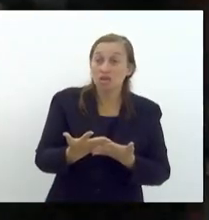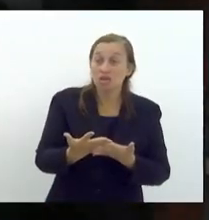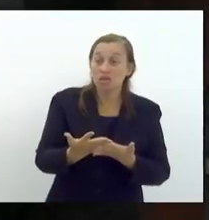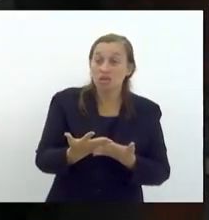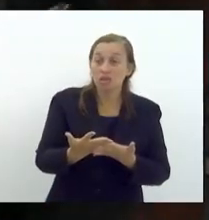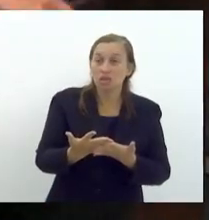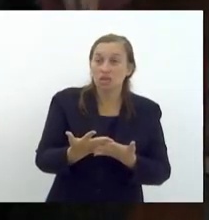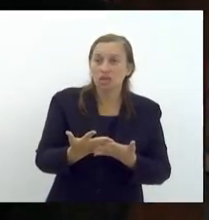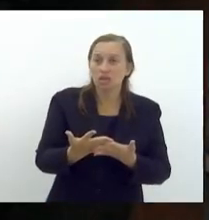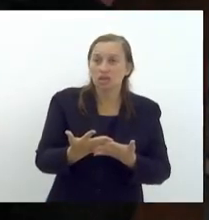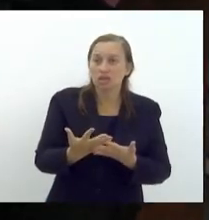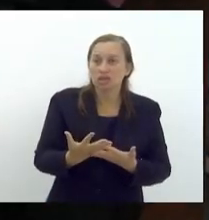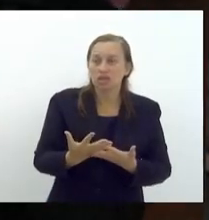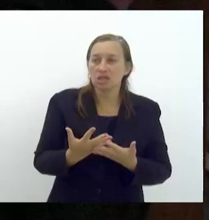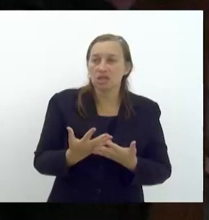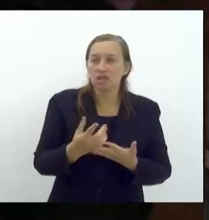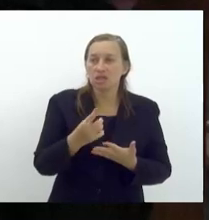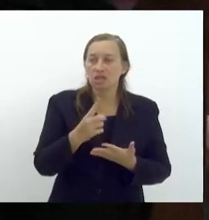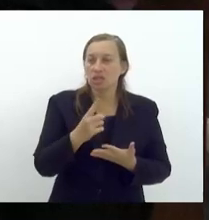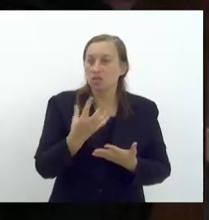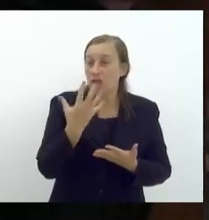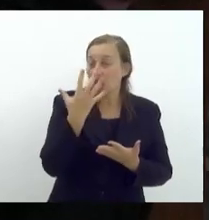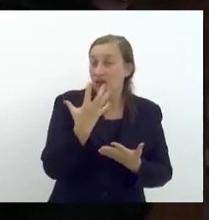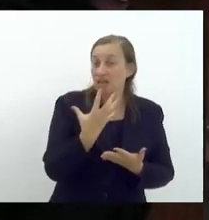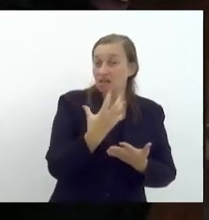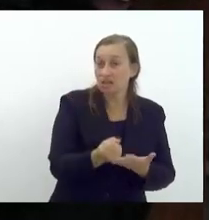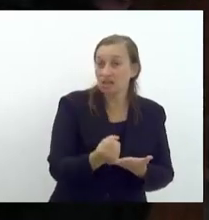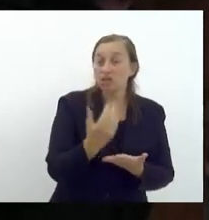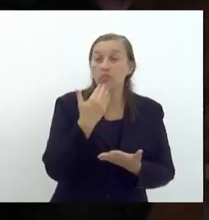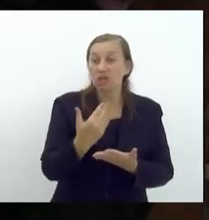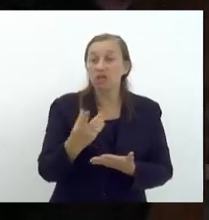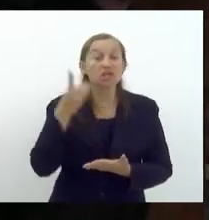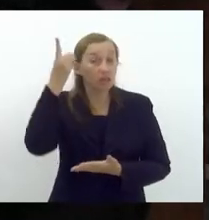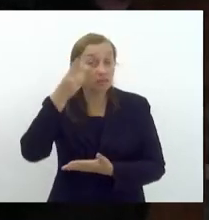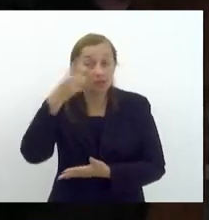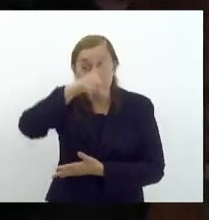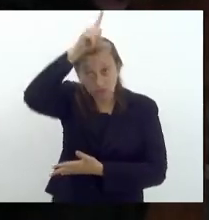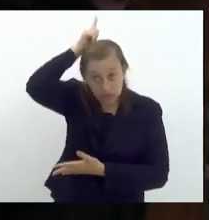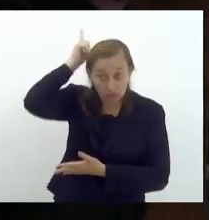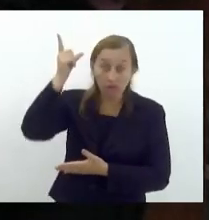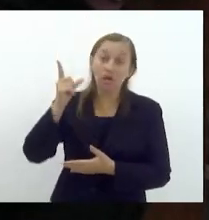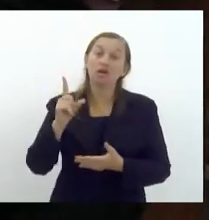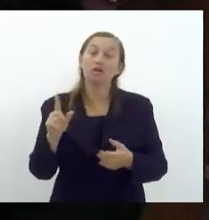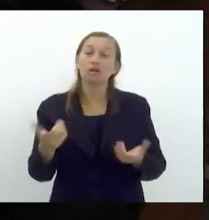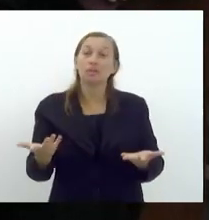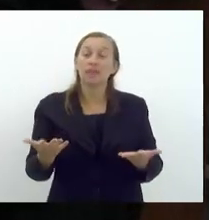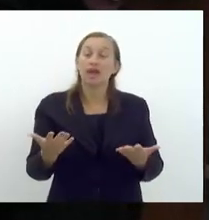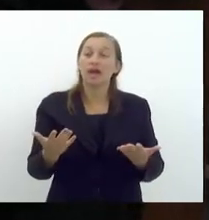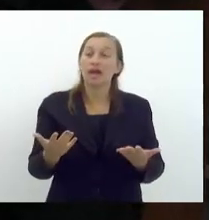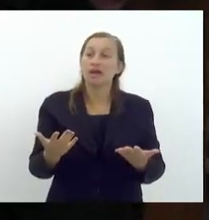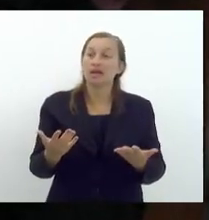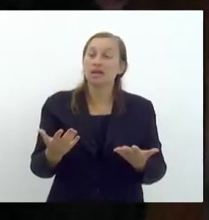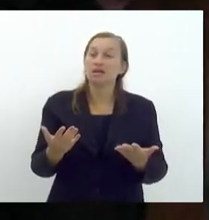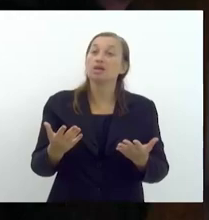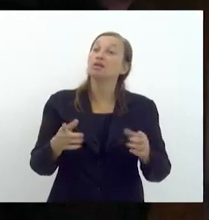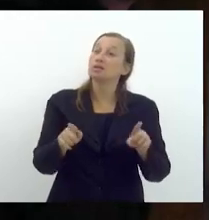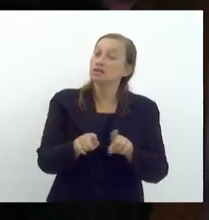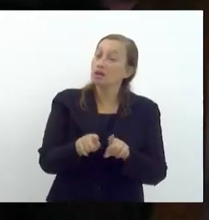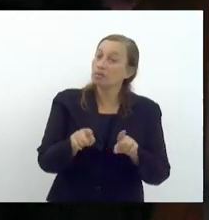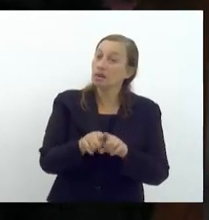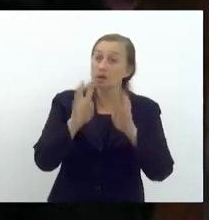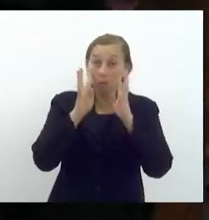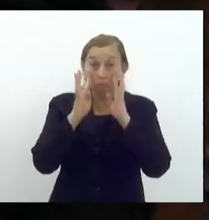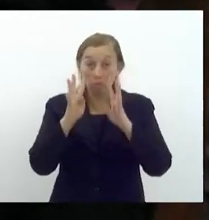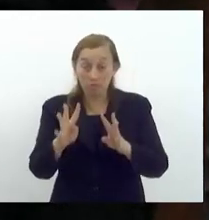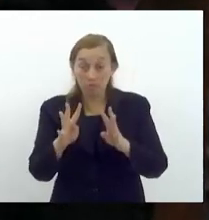atenda ao pleiton do deputado Luiz Paulo nesse ponto sem encostar em hipótese nenhuma a menção a